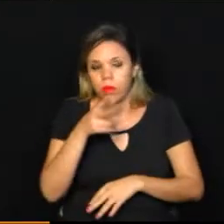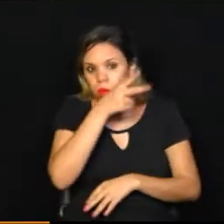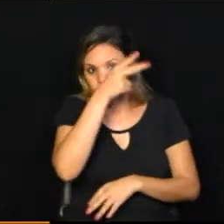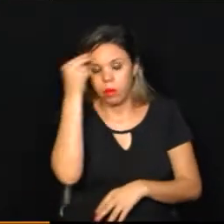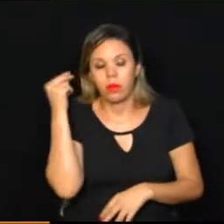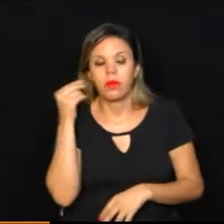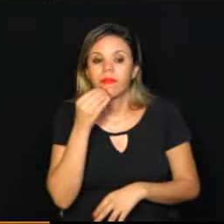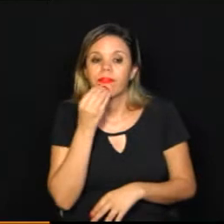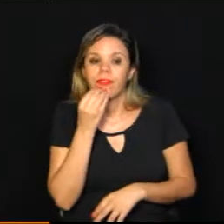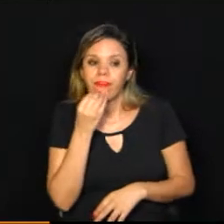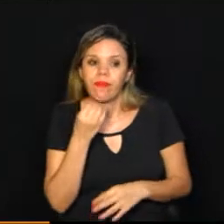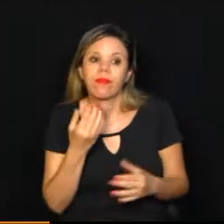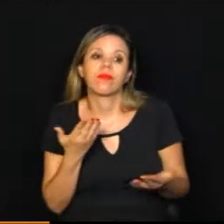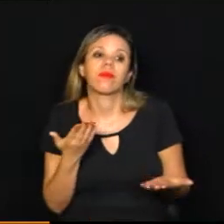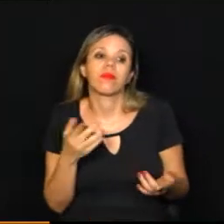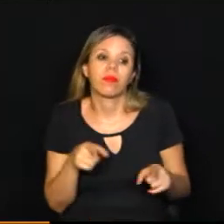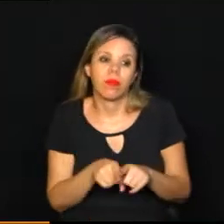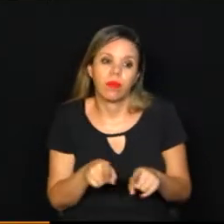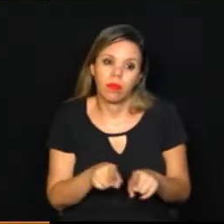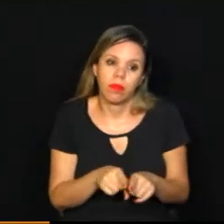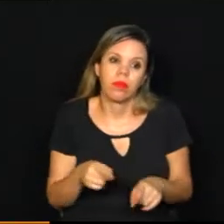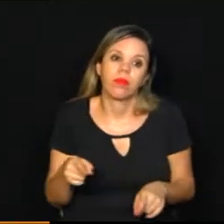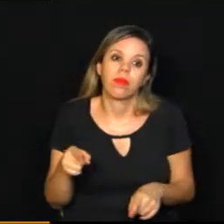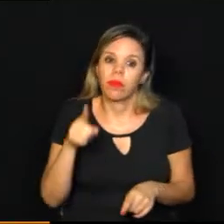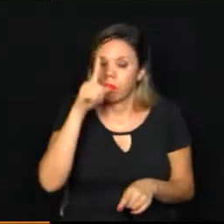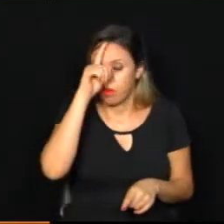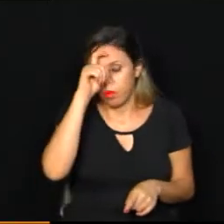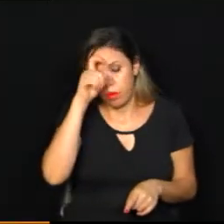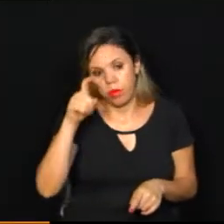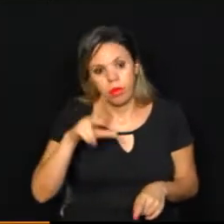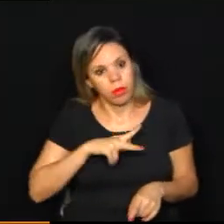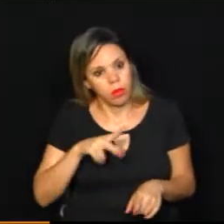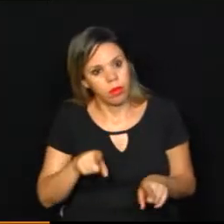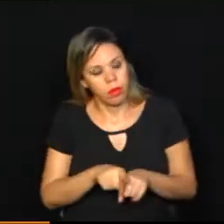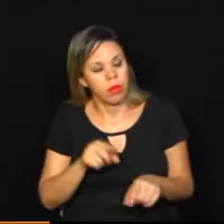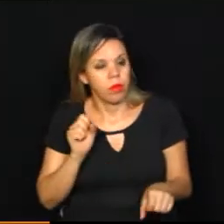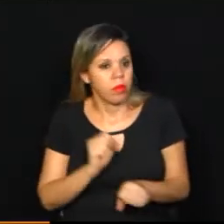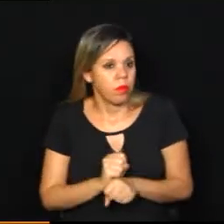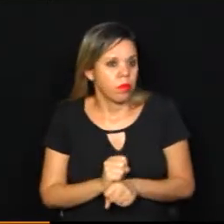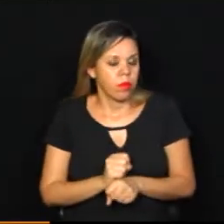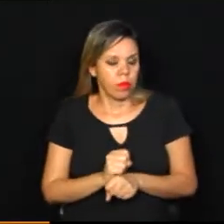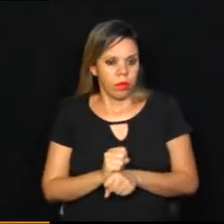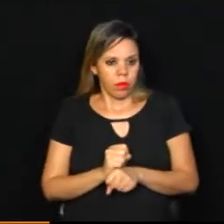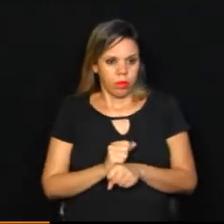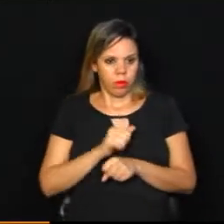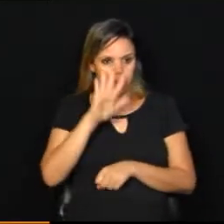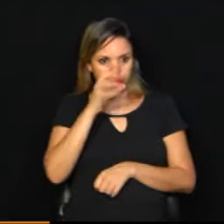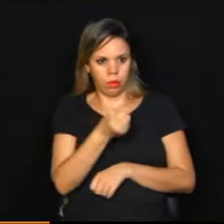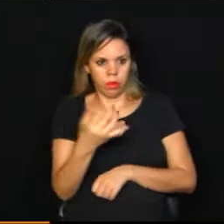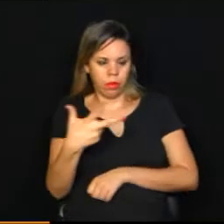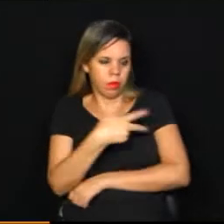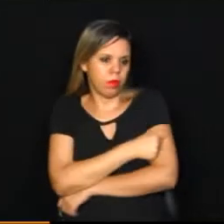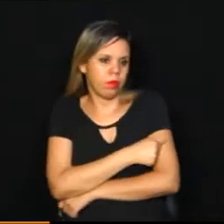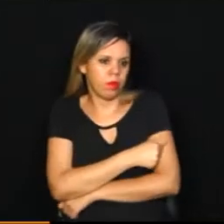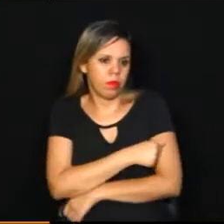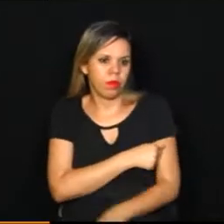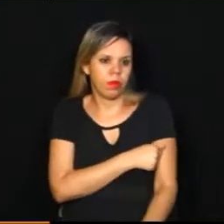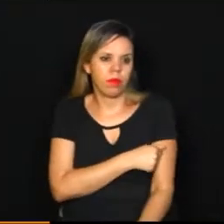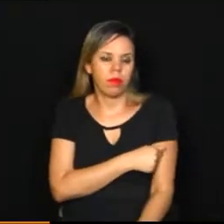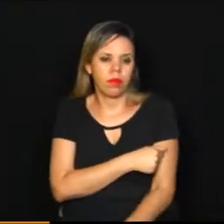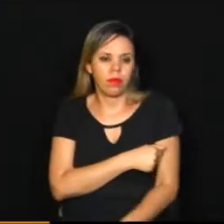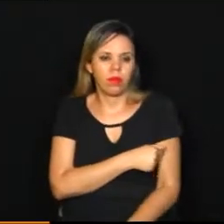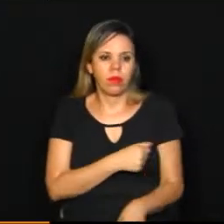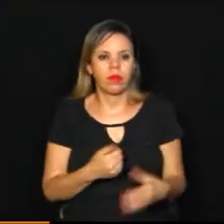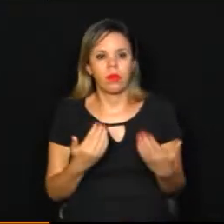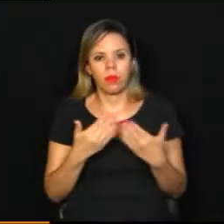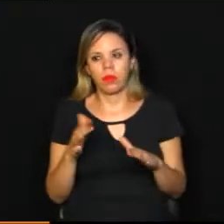da rede privada. Então, e a gente aguarda ainda mais doses para abrir para um